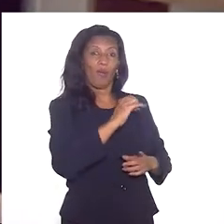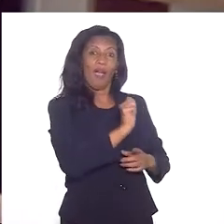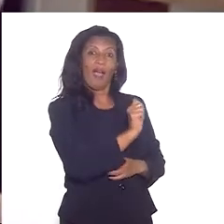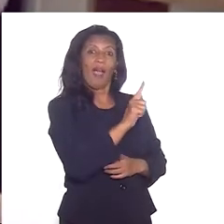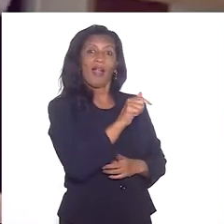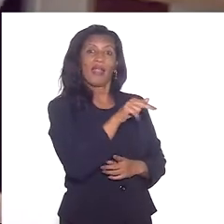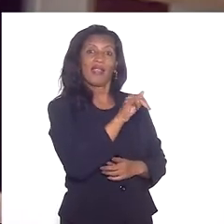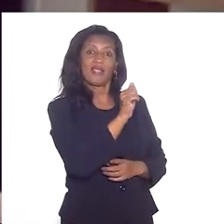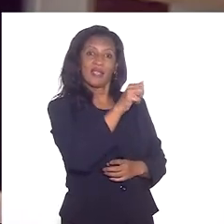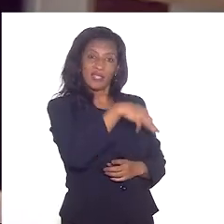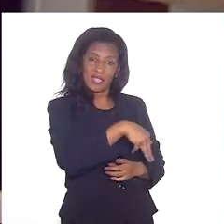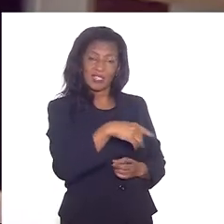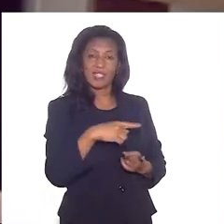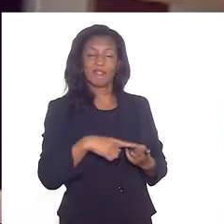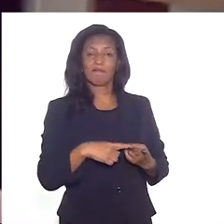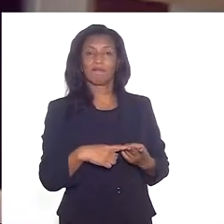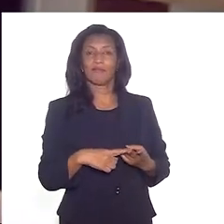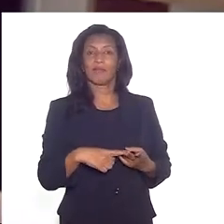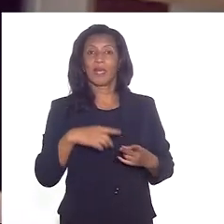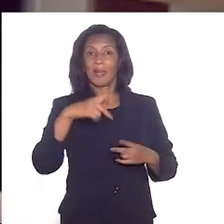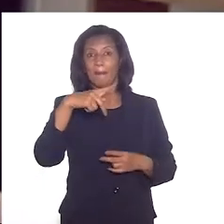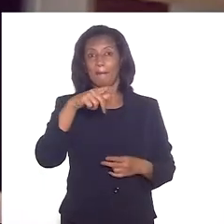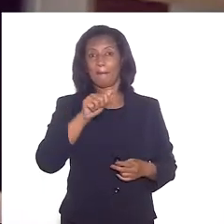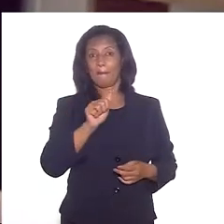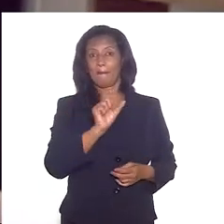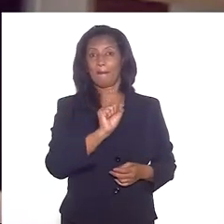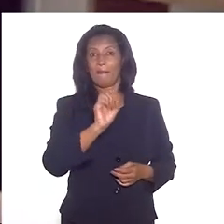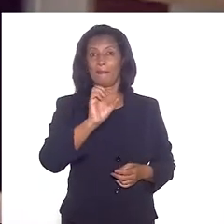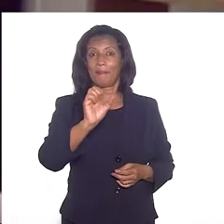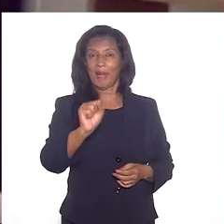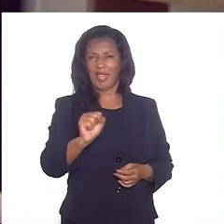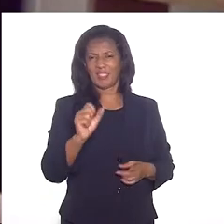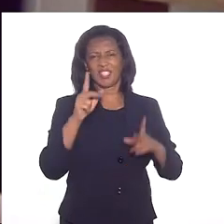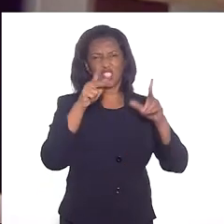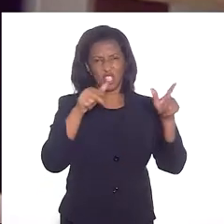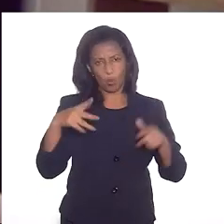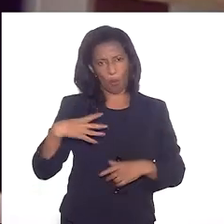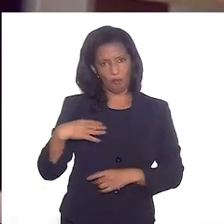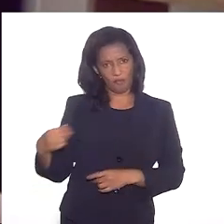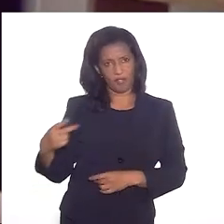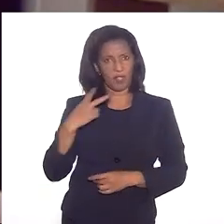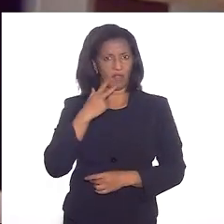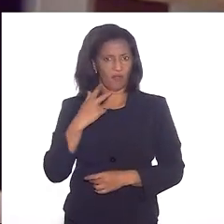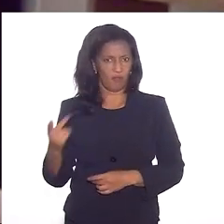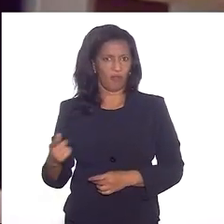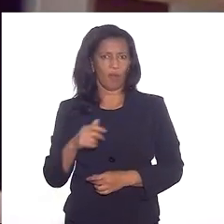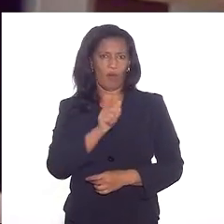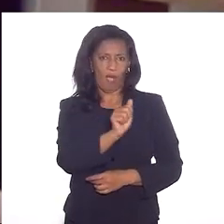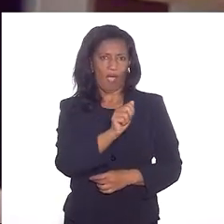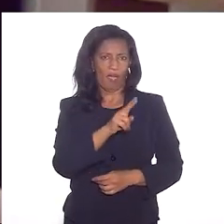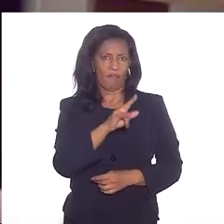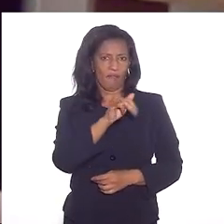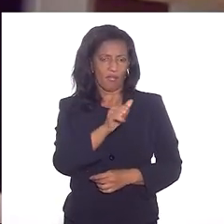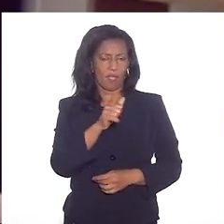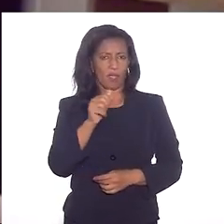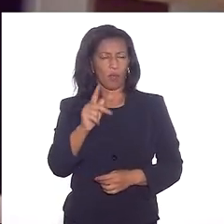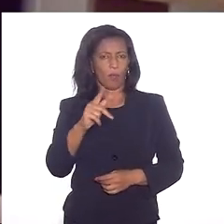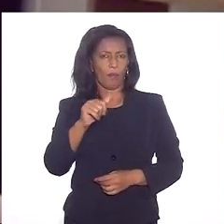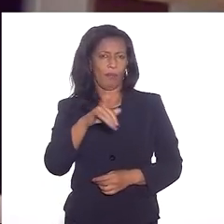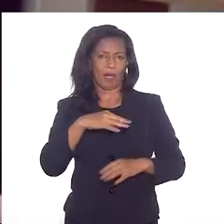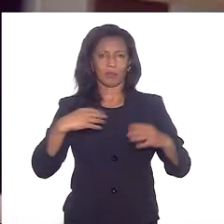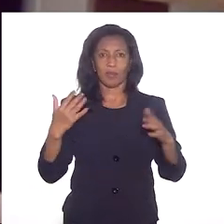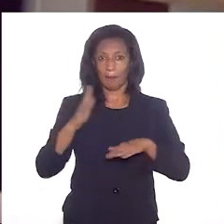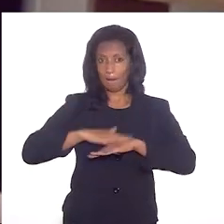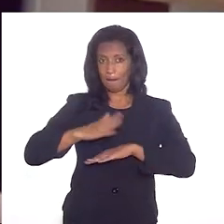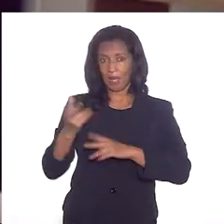integral, o alecrim e o de passas, né? Como a Maria Fernanda falou, de aveia e passas, que é o